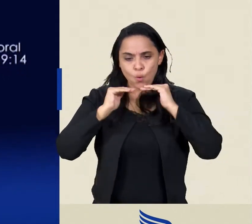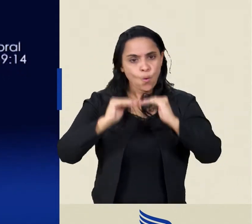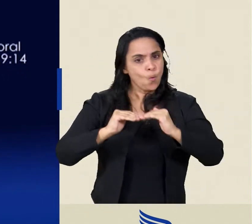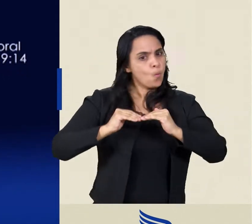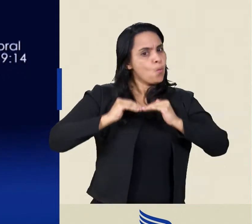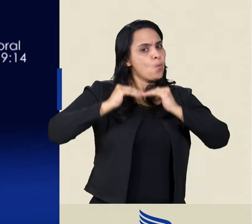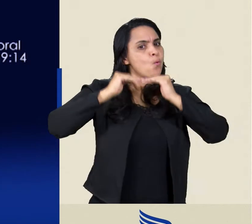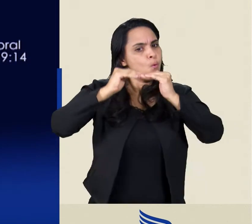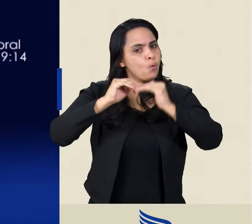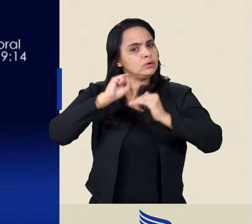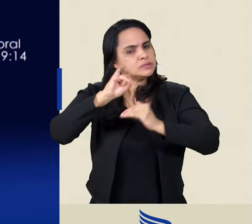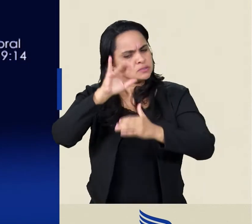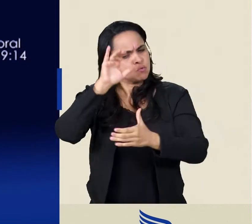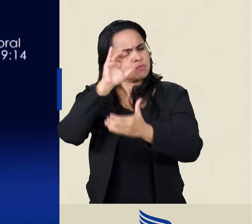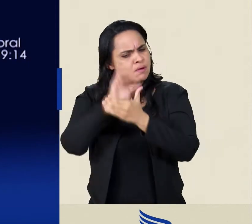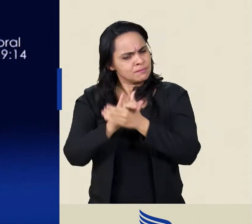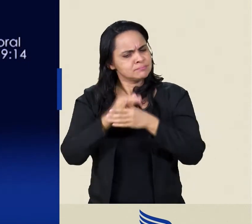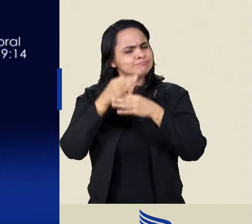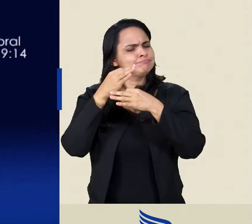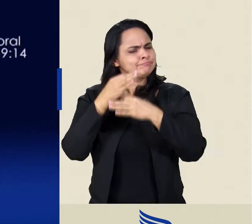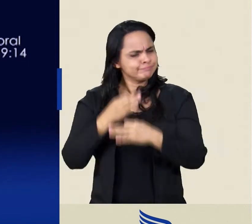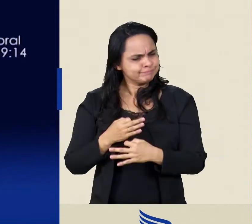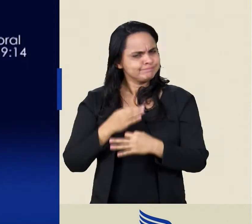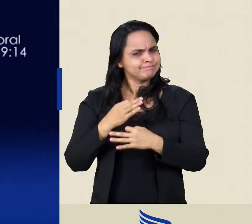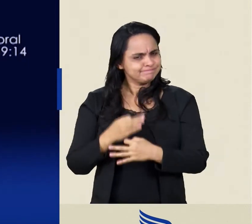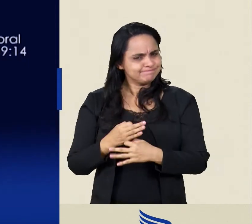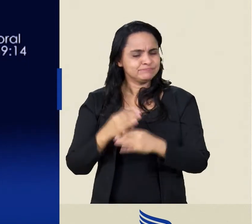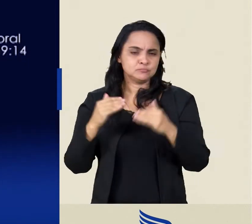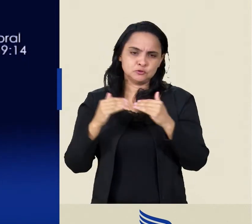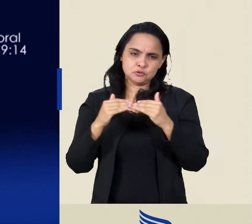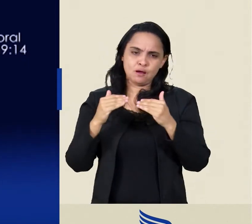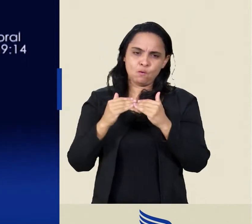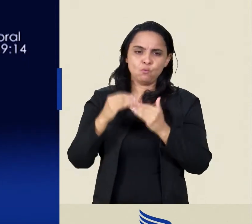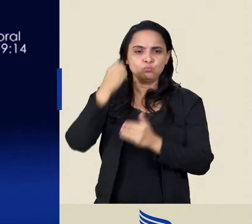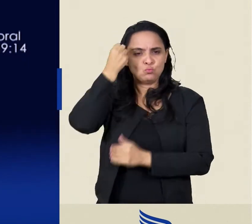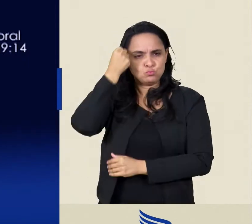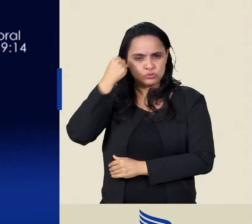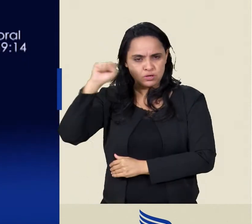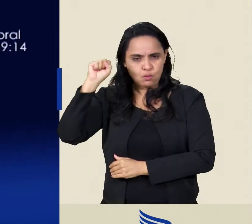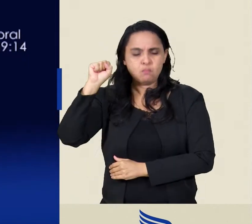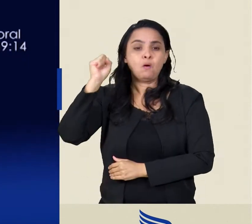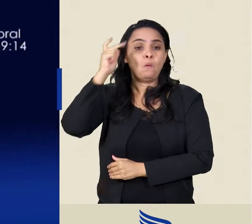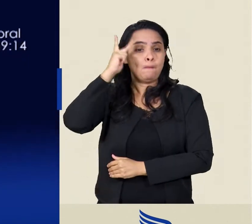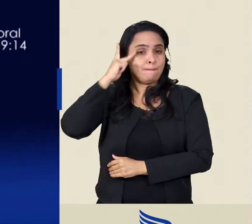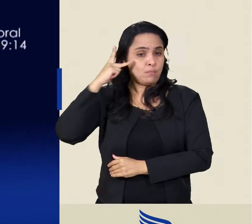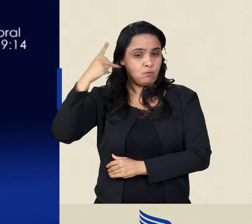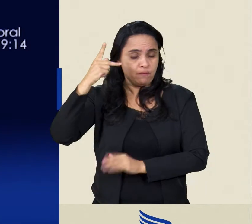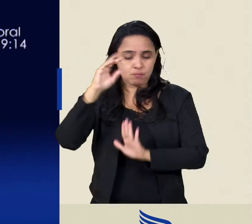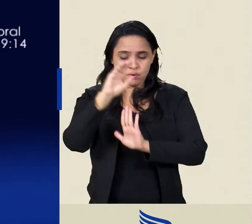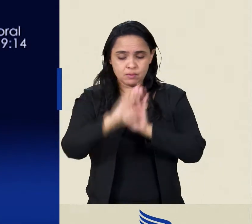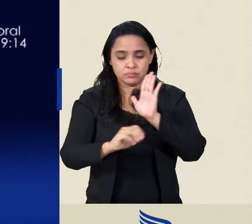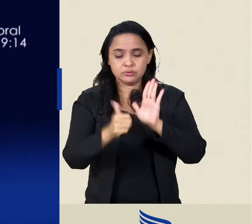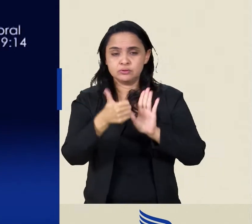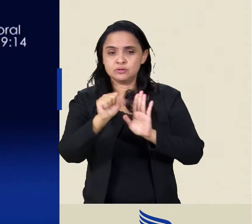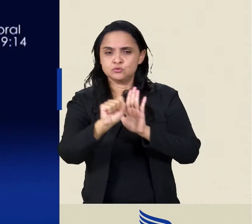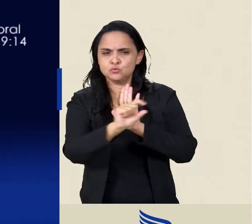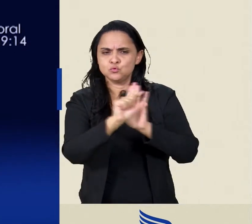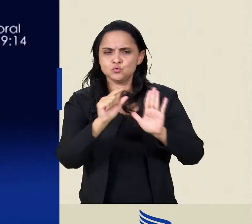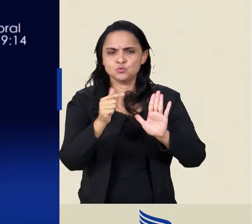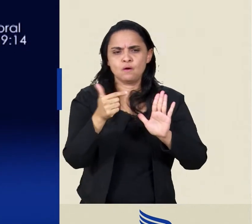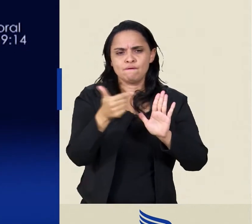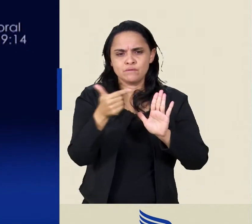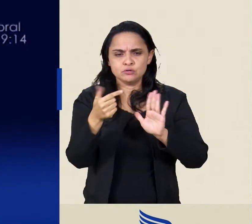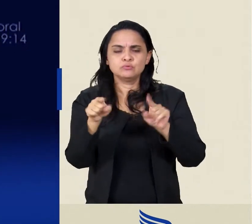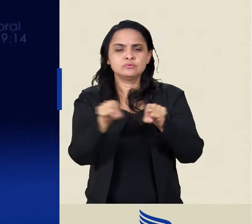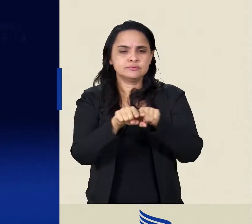de acordo com as palavras de Salomão em Provérbios capítulo 18, 22 e 19,